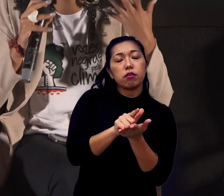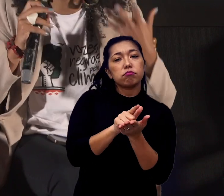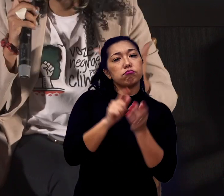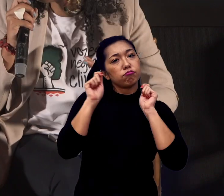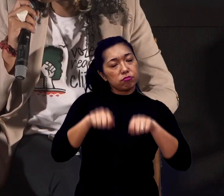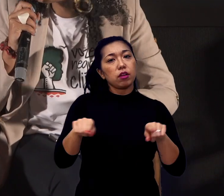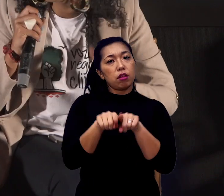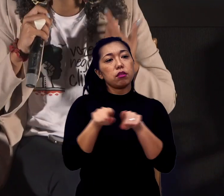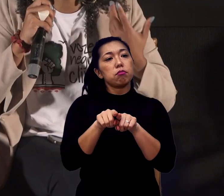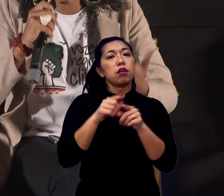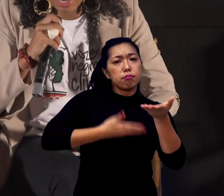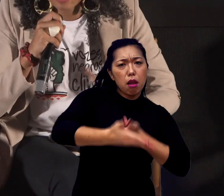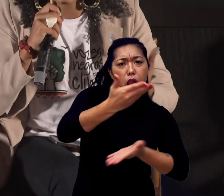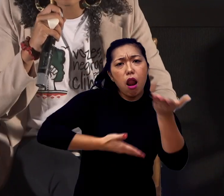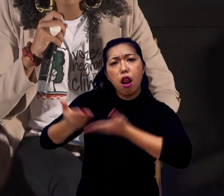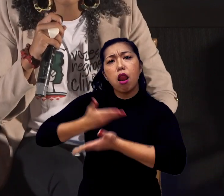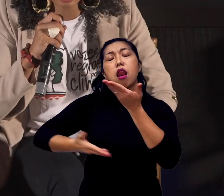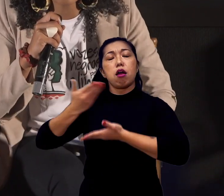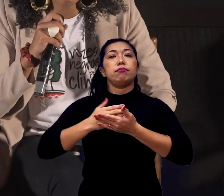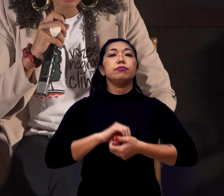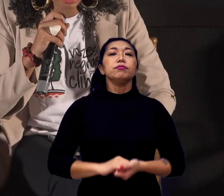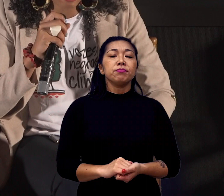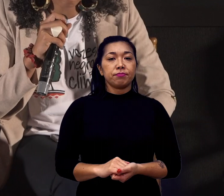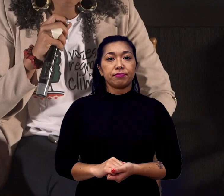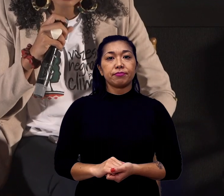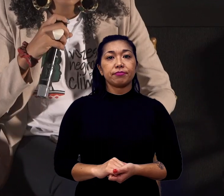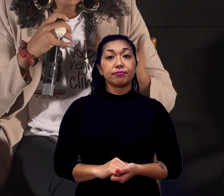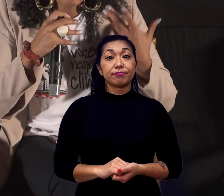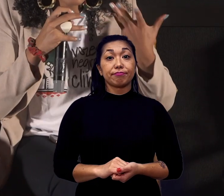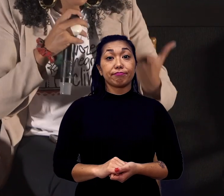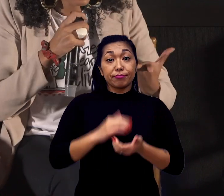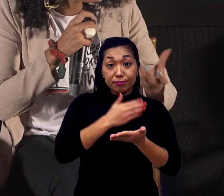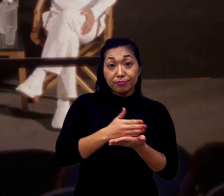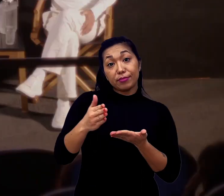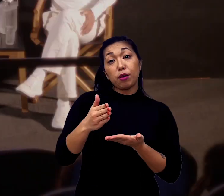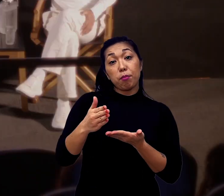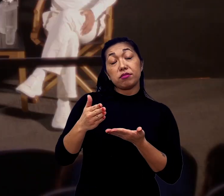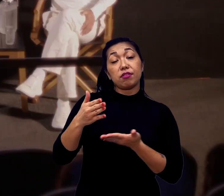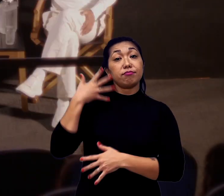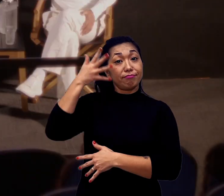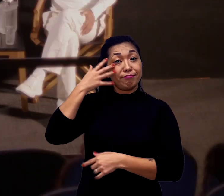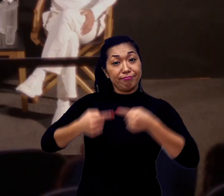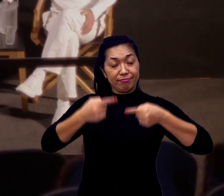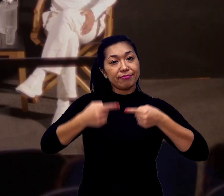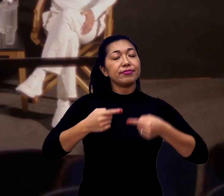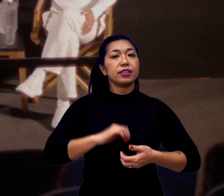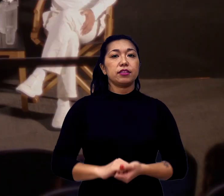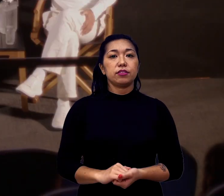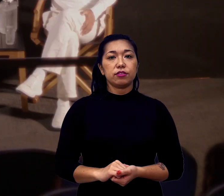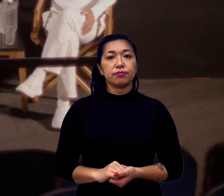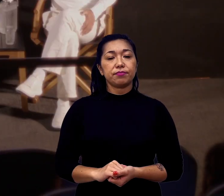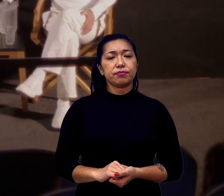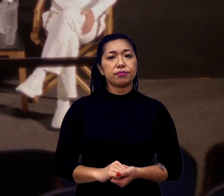aí a gente vai conseguir ter um debate mais plural, mais horizontal e mais dinâmico. E para dar início a essa conversa, eu